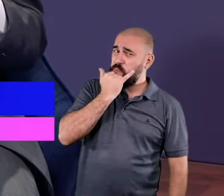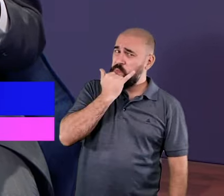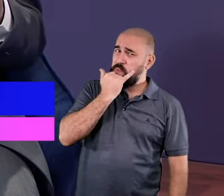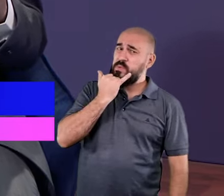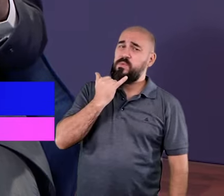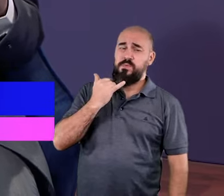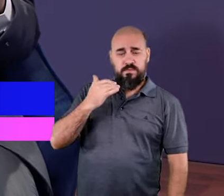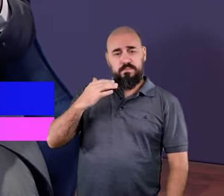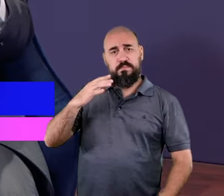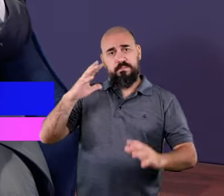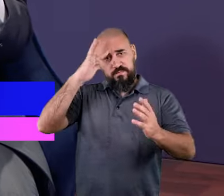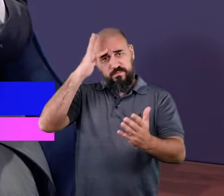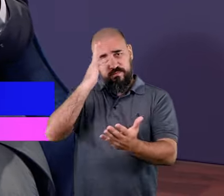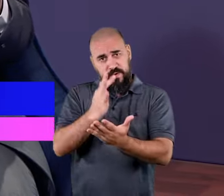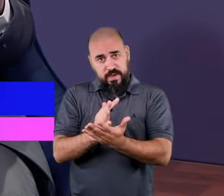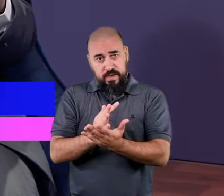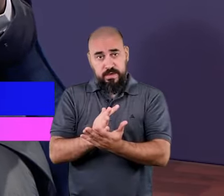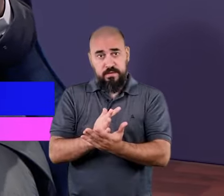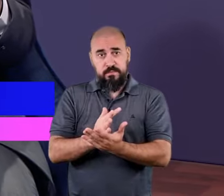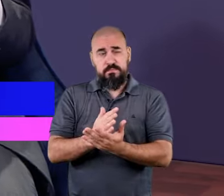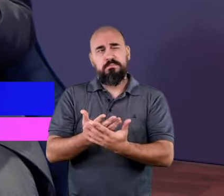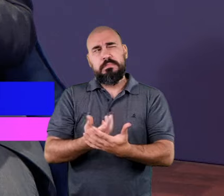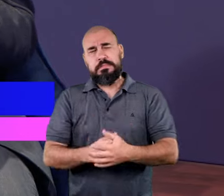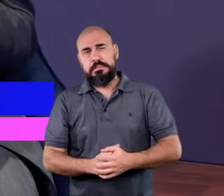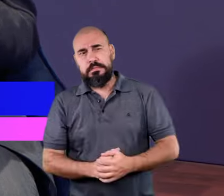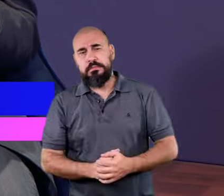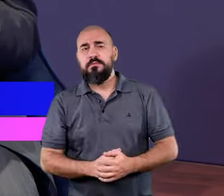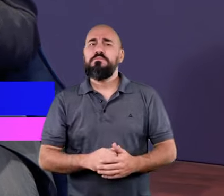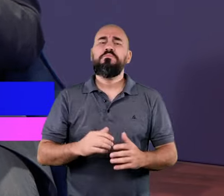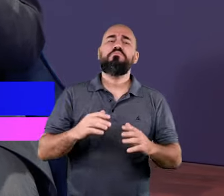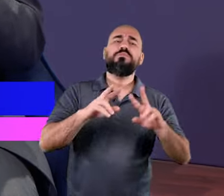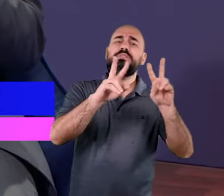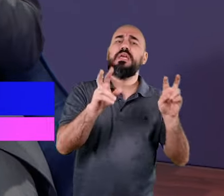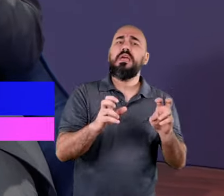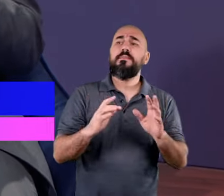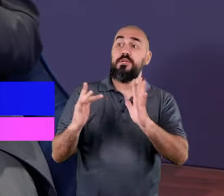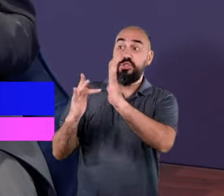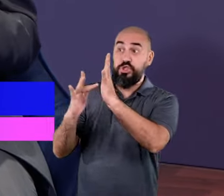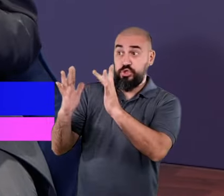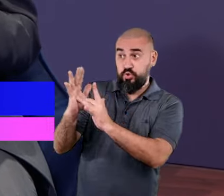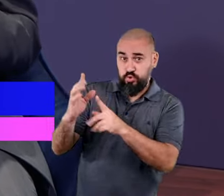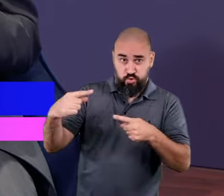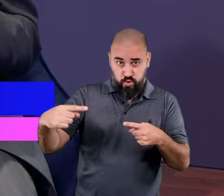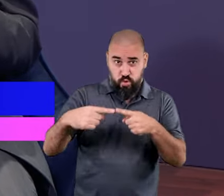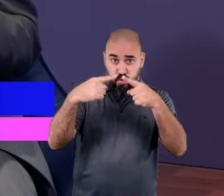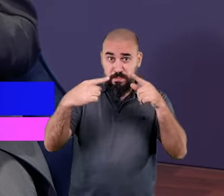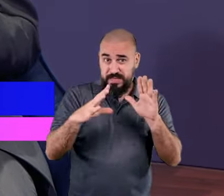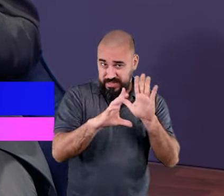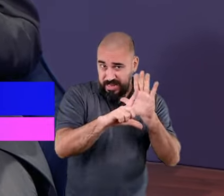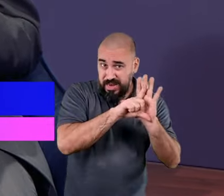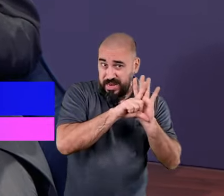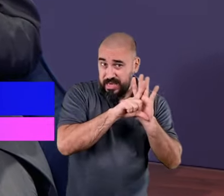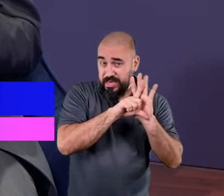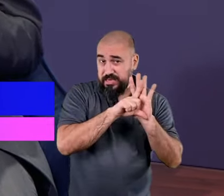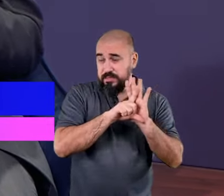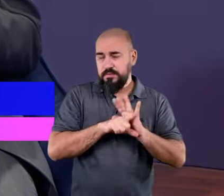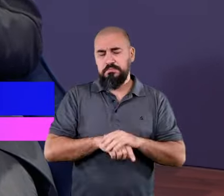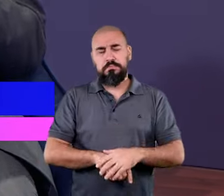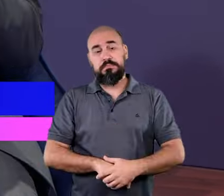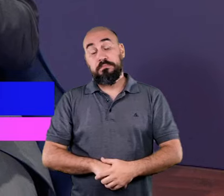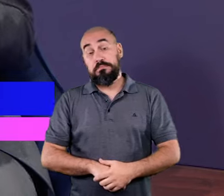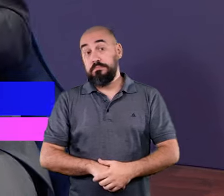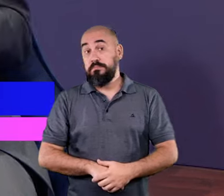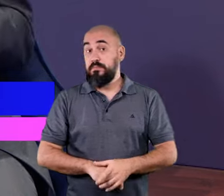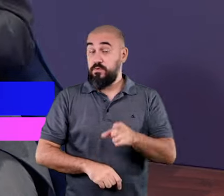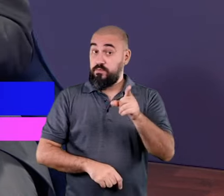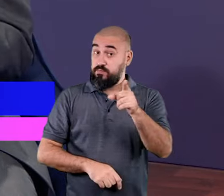relação entre Jesus e a obediência à lei? Esses temas estão todos aqui à sua disposição para